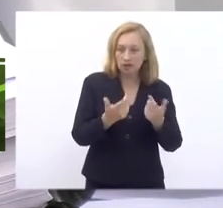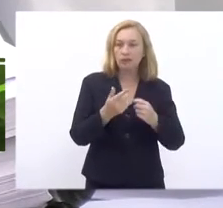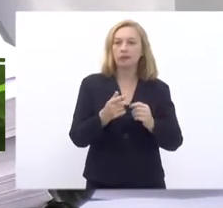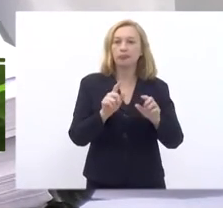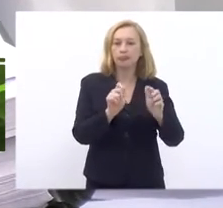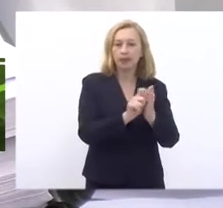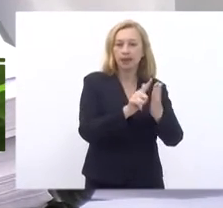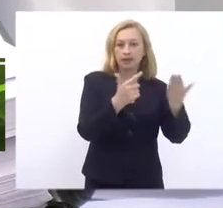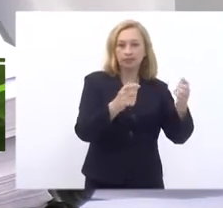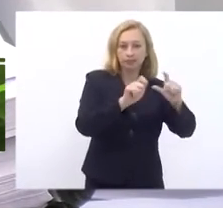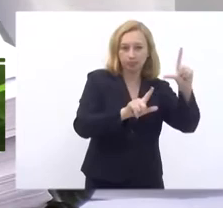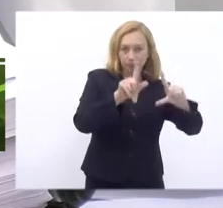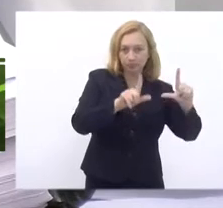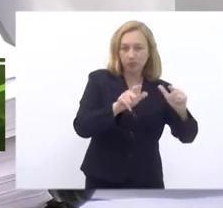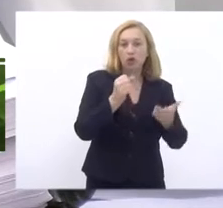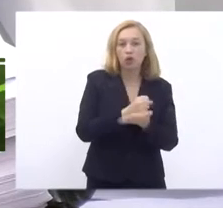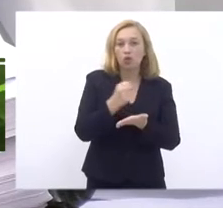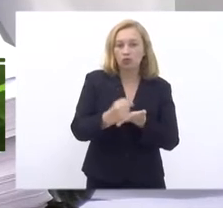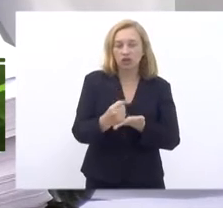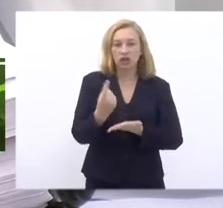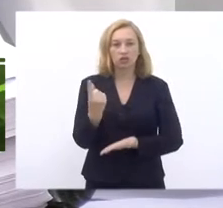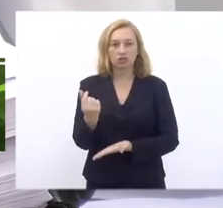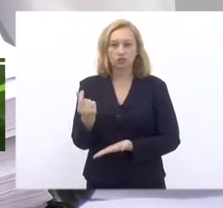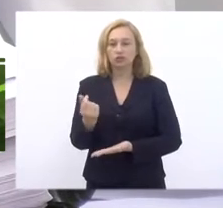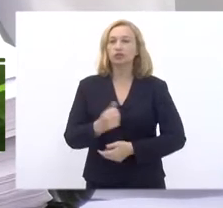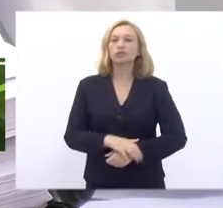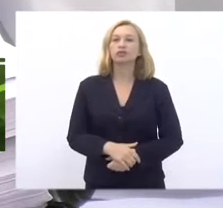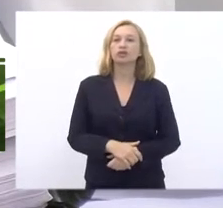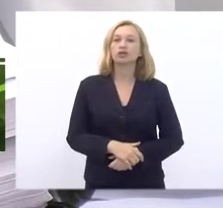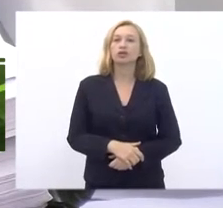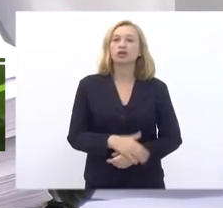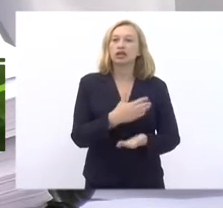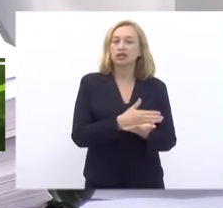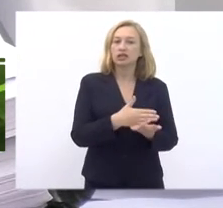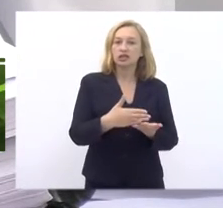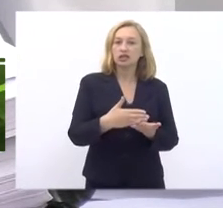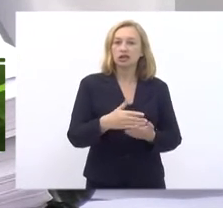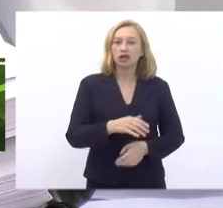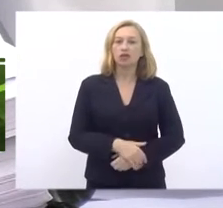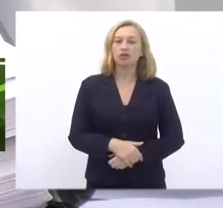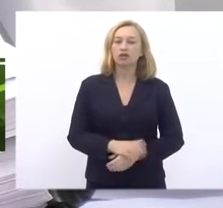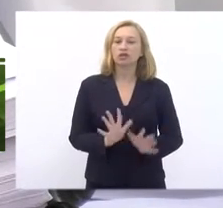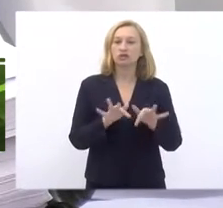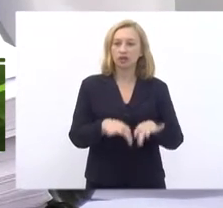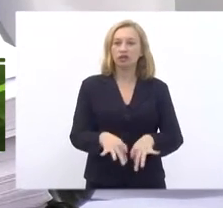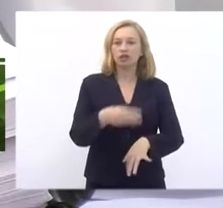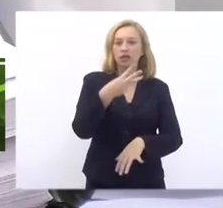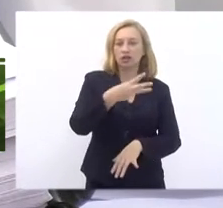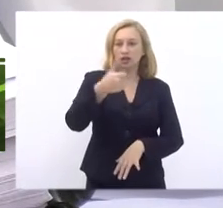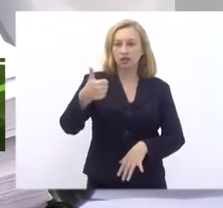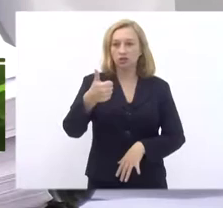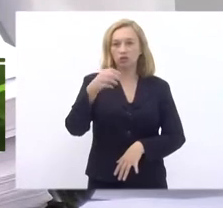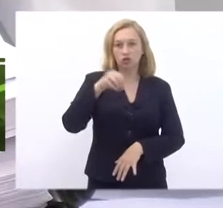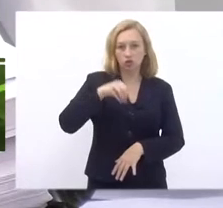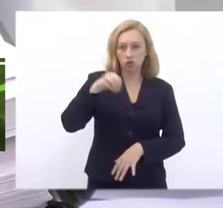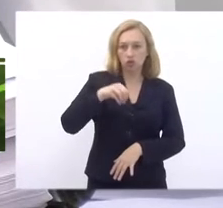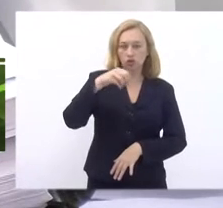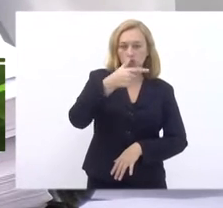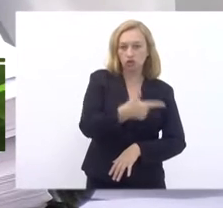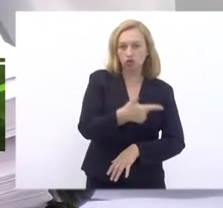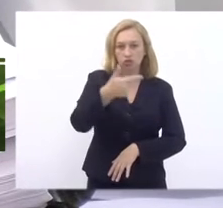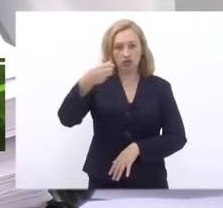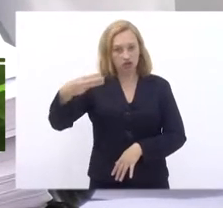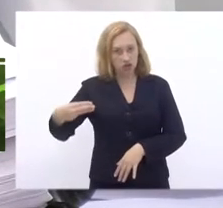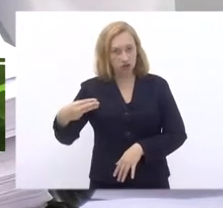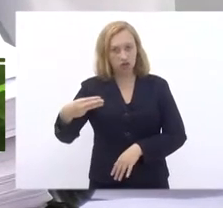imprensa. O contrato cujo prazo inicial da vigência encerrava no dia 31 de outubro de